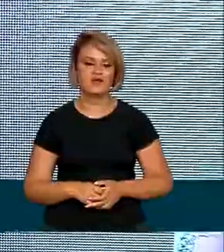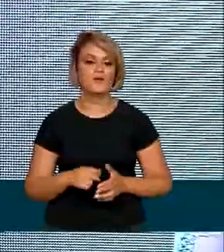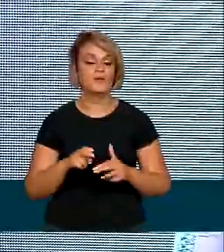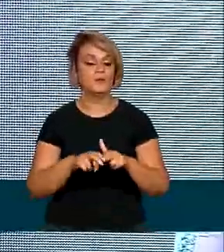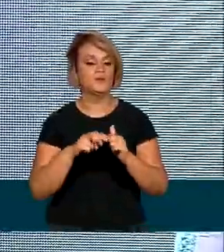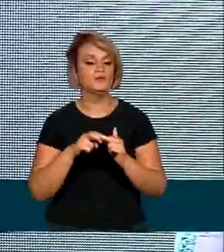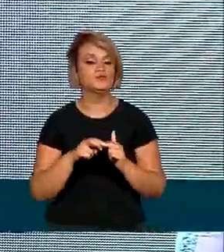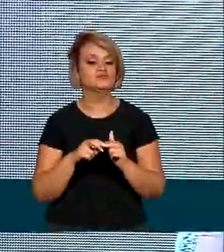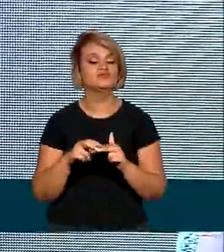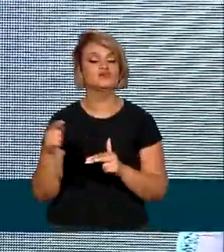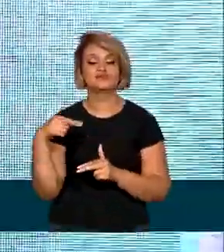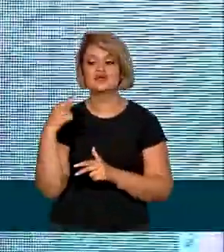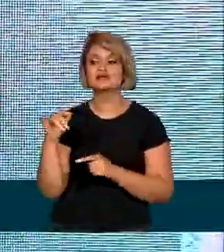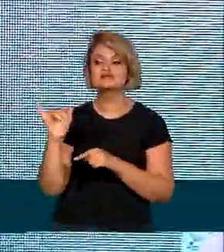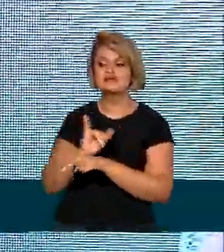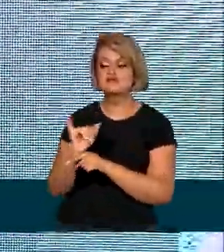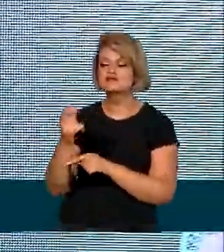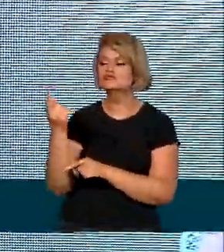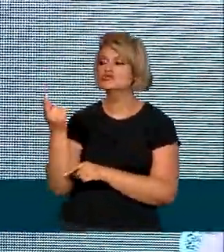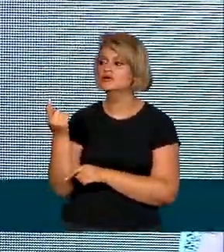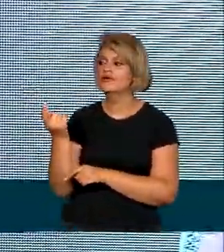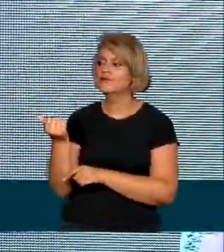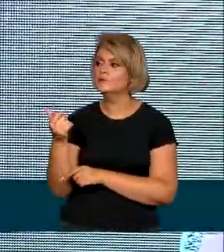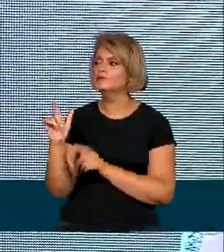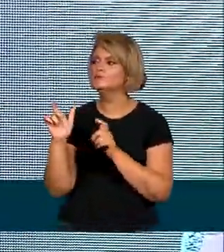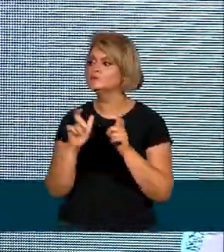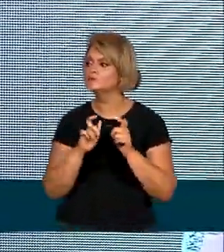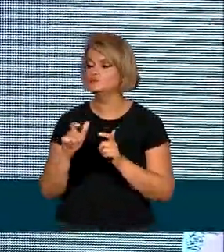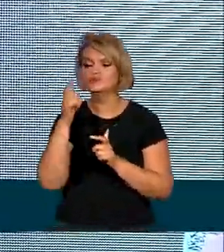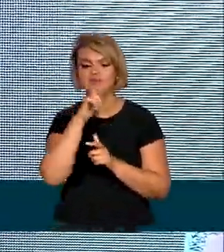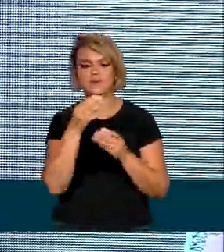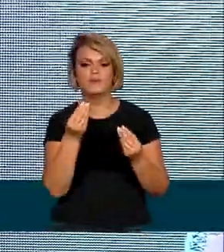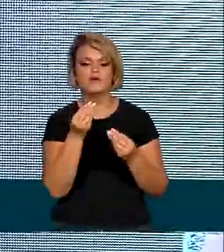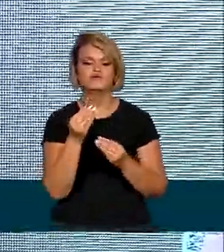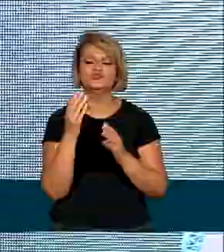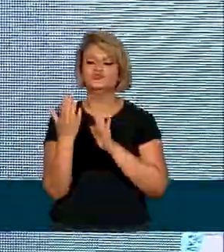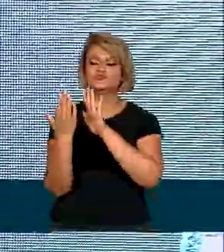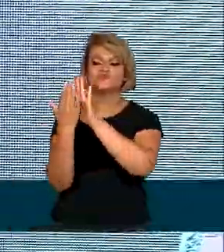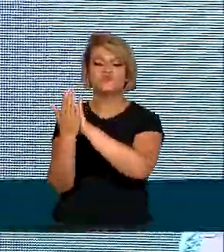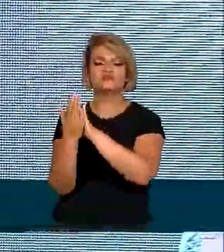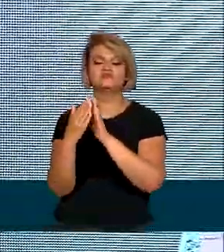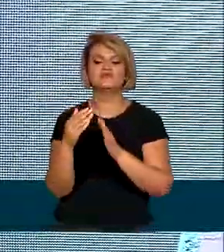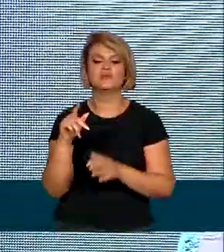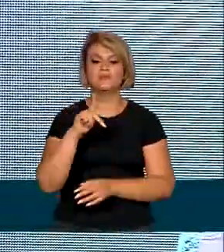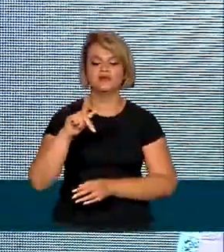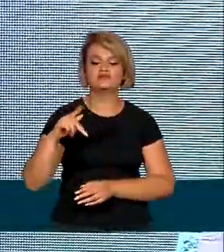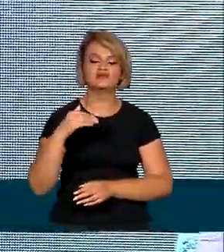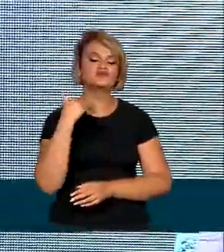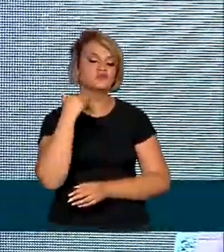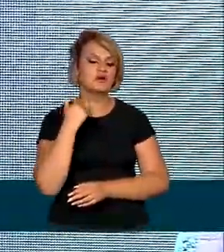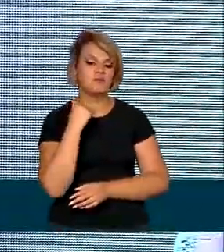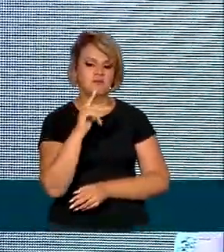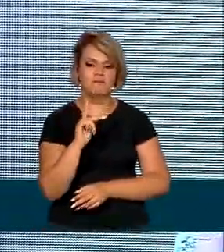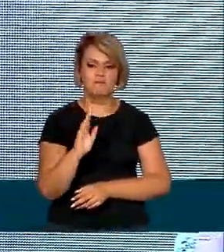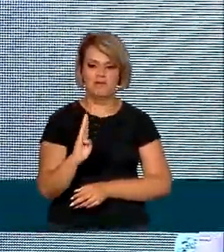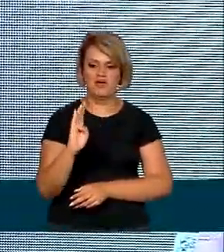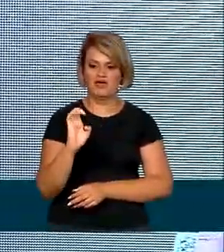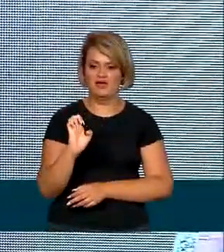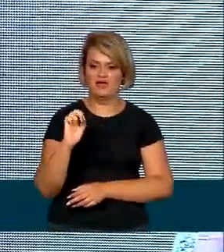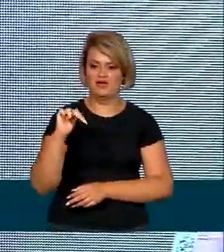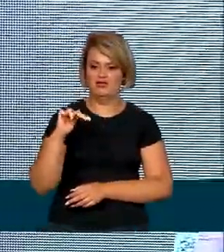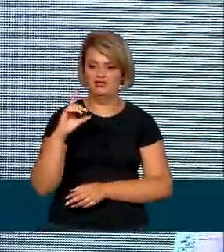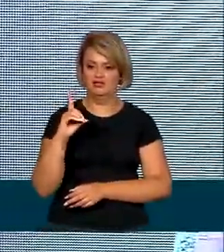buscando fontes de recursos conversando com o Mercadante do Ben 10 ele tá na China